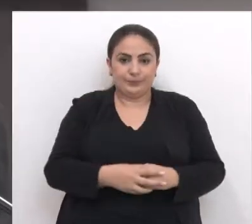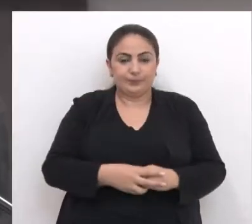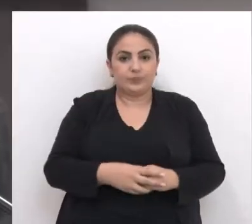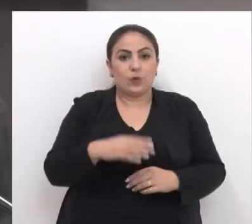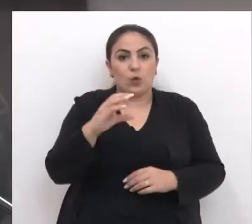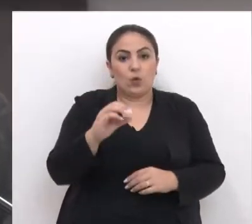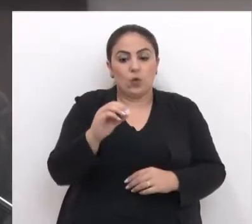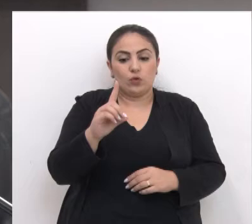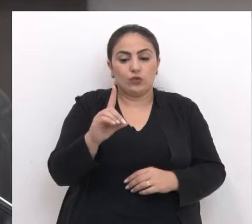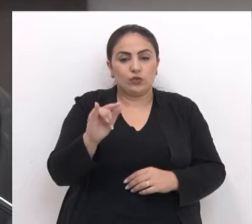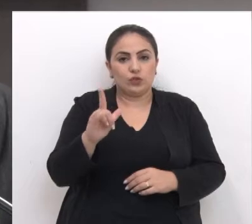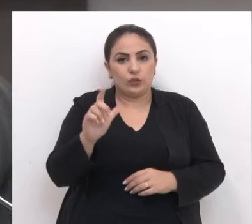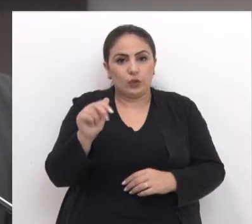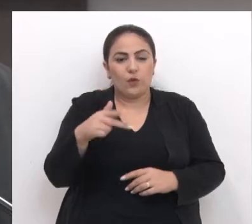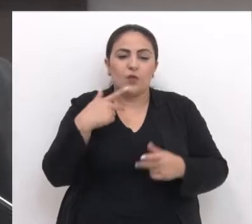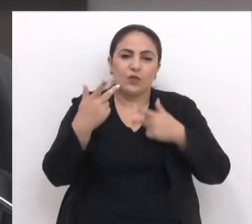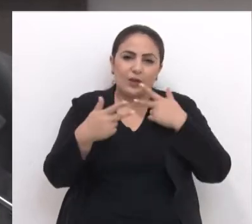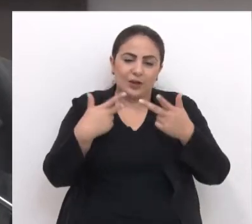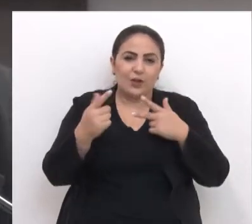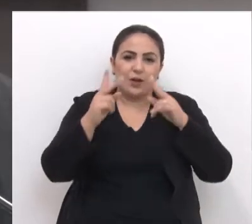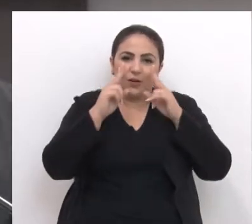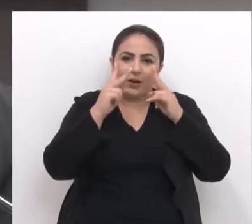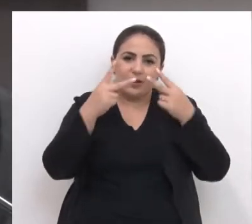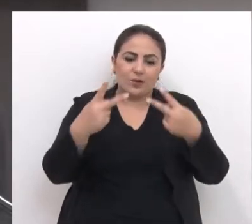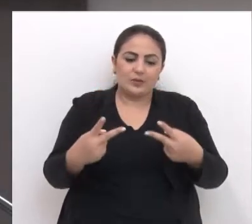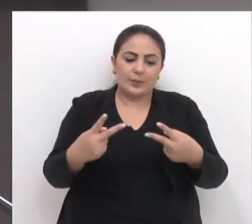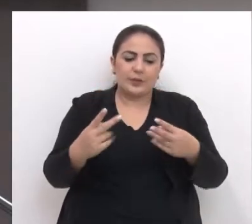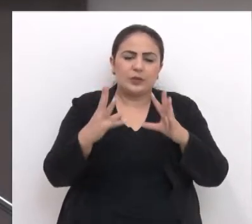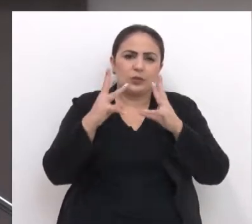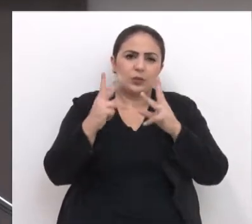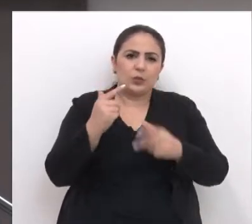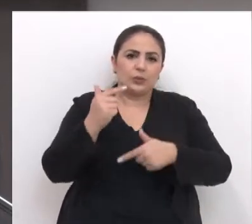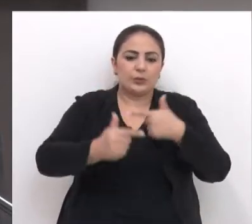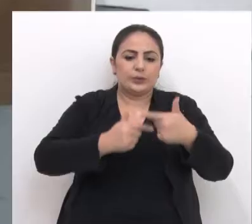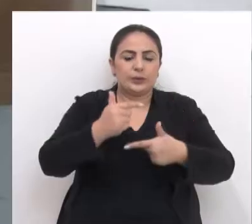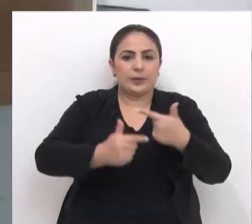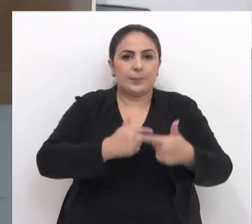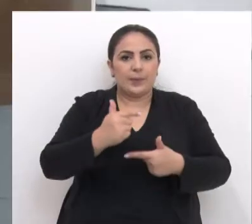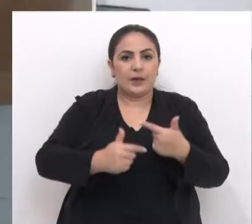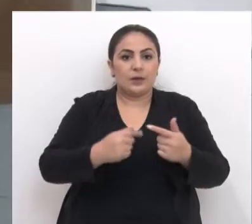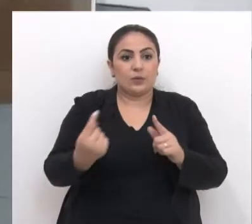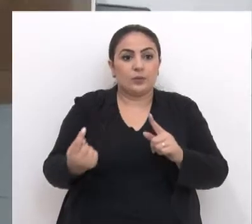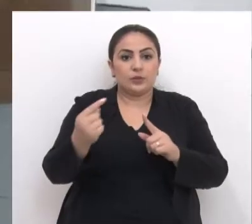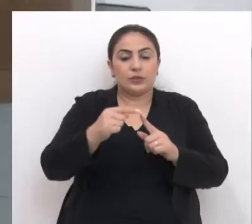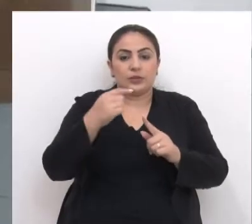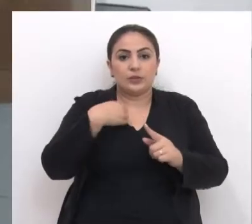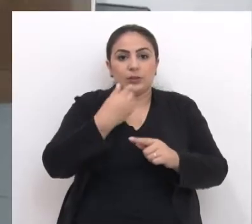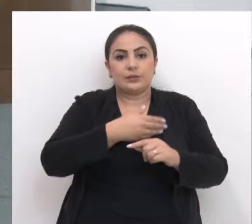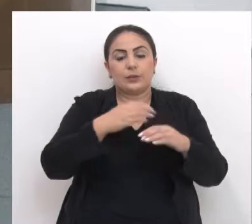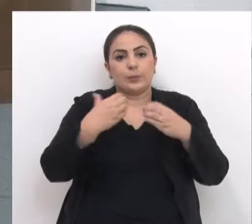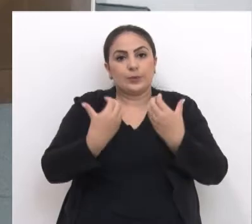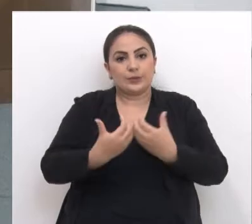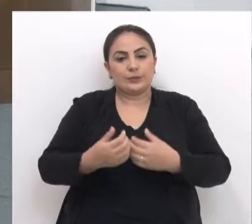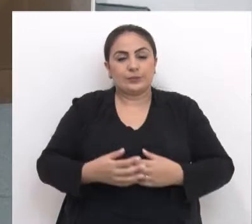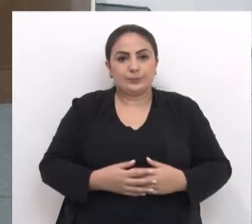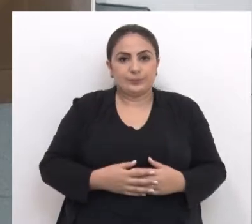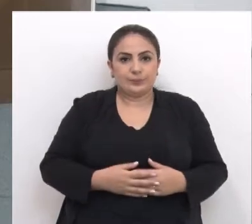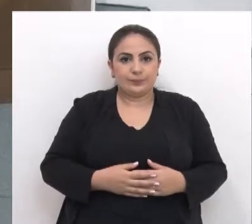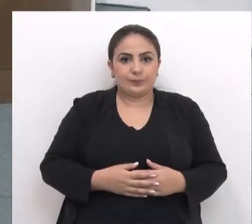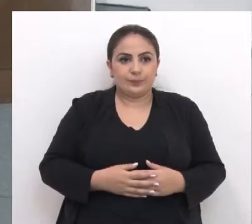Seu Odilon comentou que o título é o reconhecimento de todo o trabalho em prol da nossa